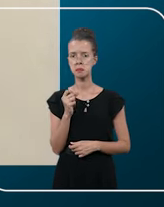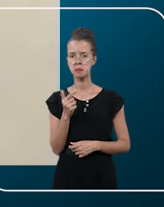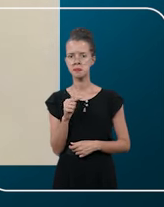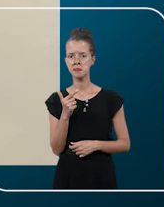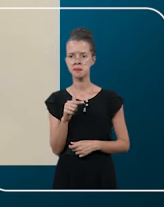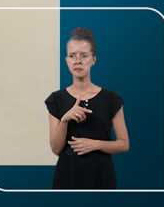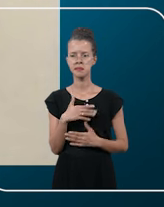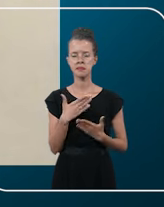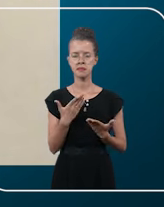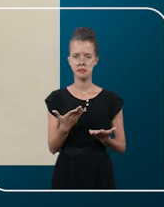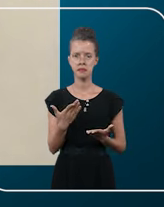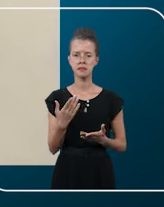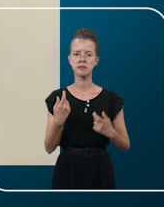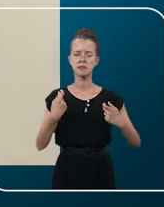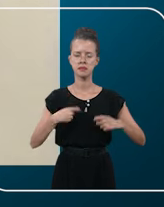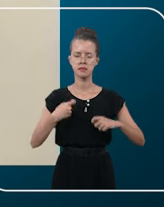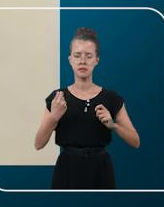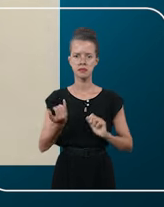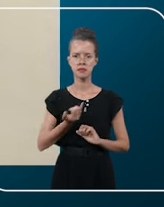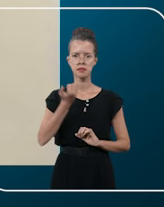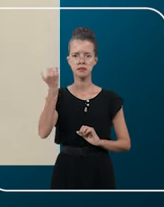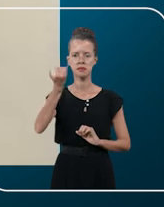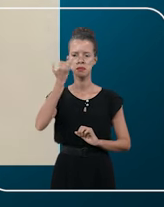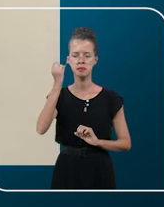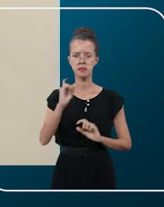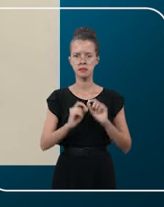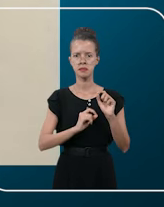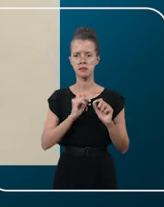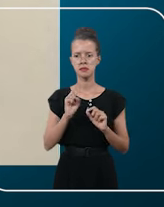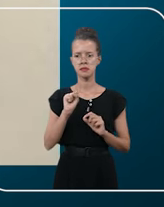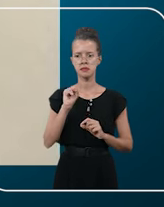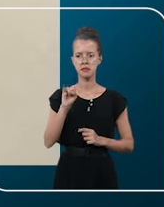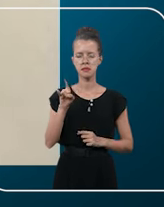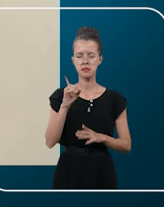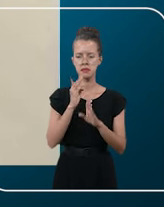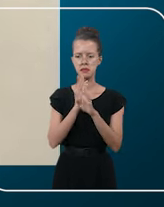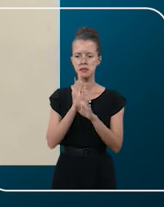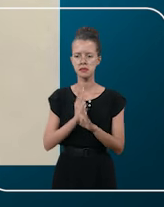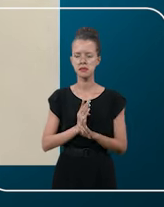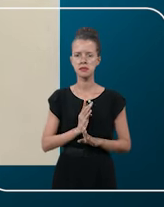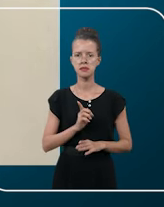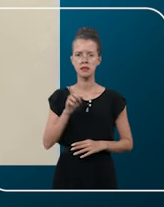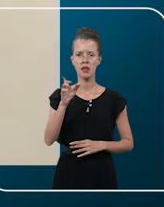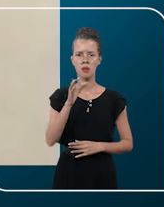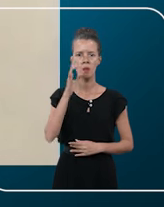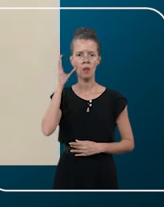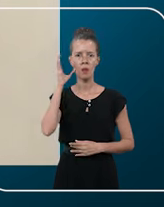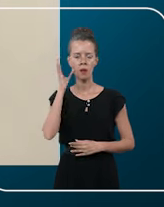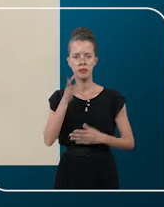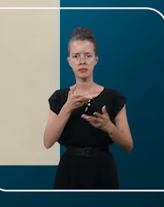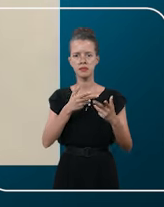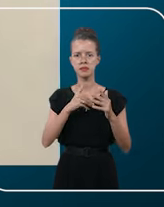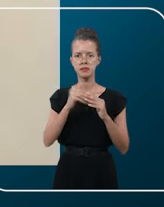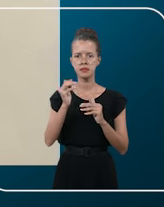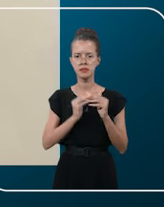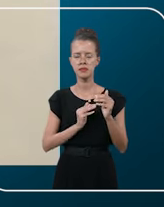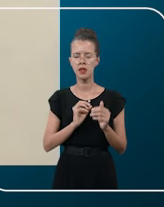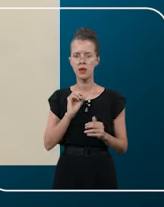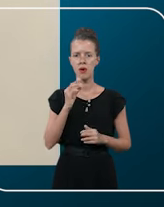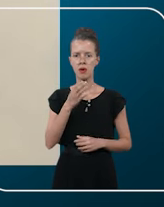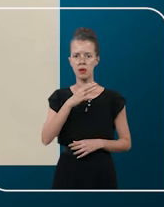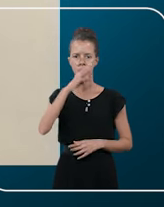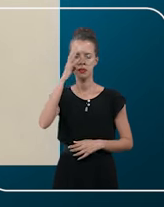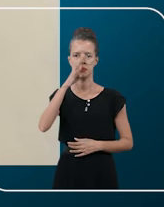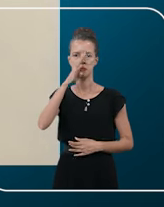a participação para verificar se o médico agiu com imperícia, imprudência ou negligência. Pelo artigo 14, parágrafo